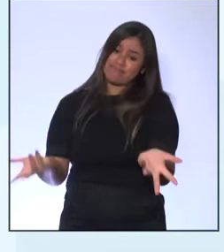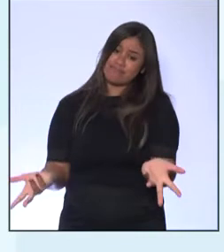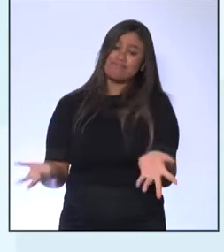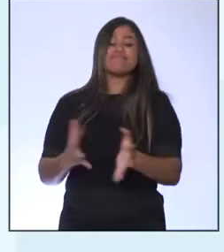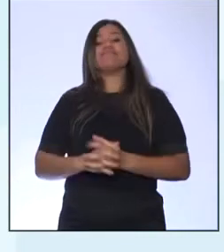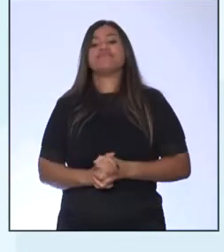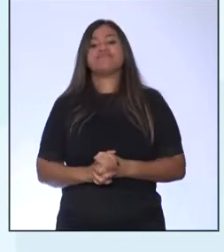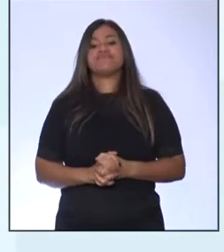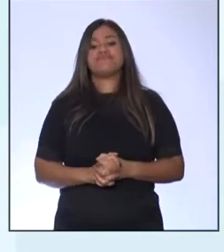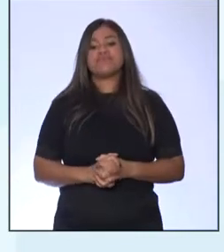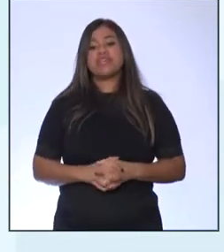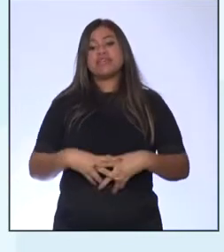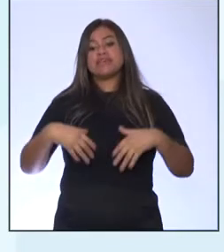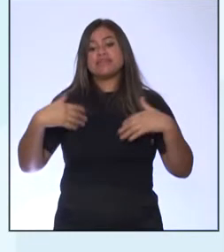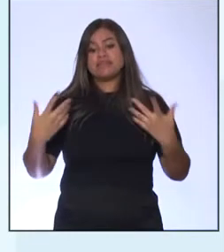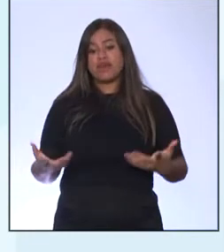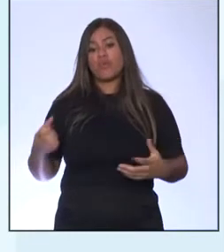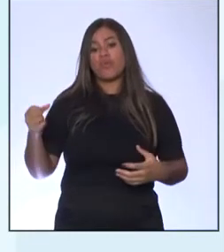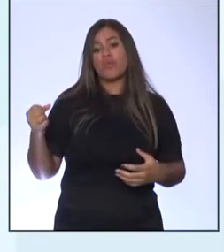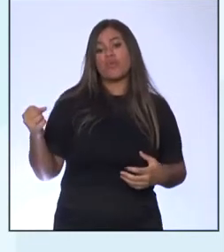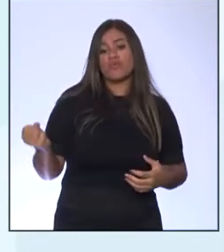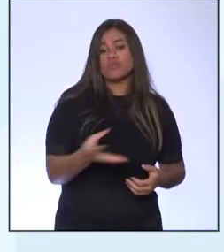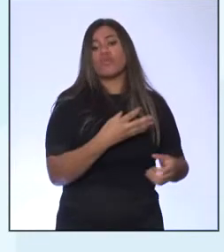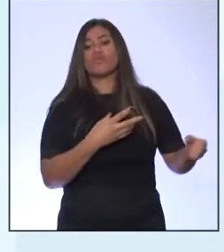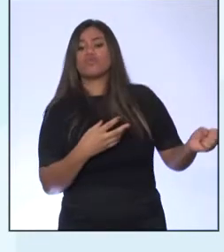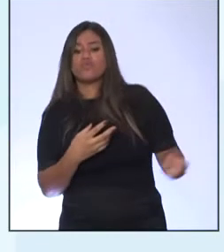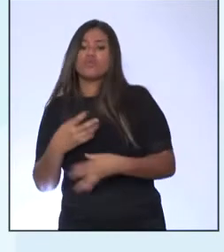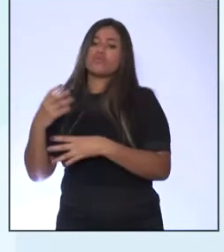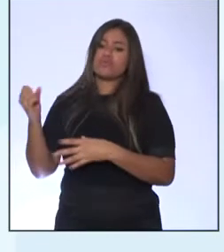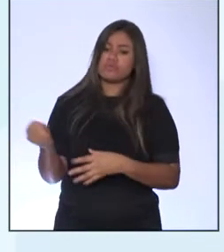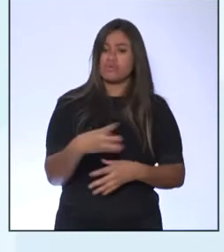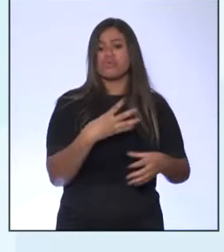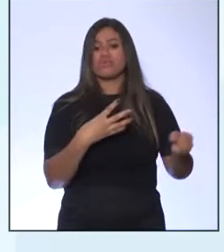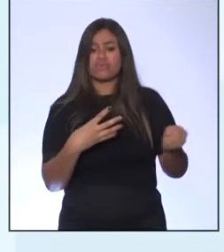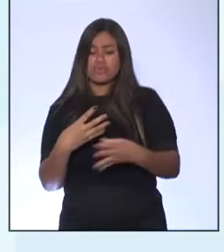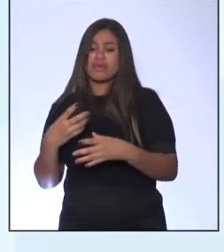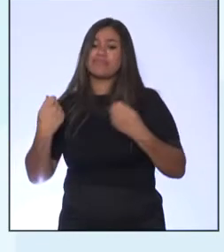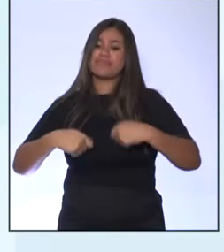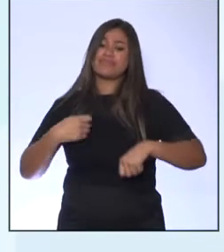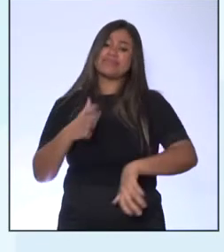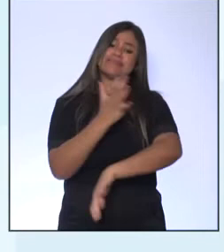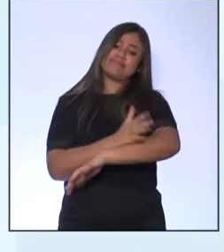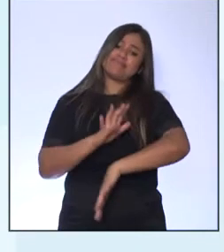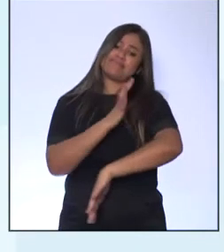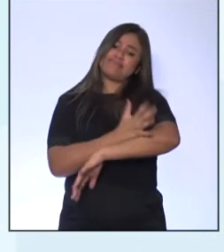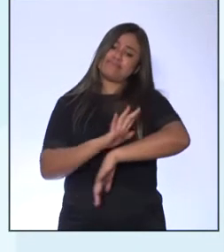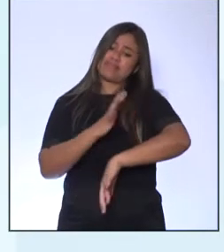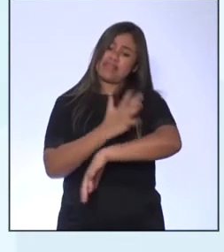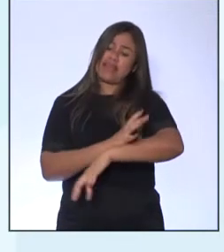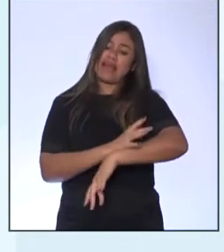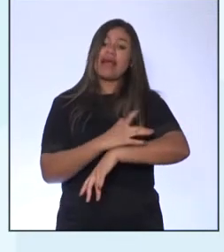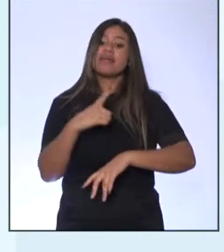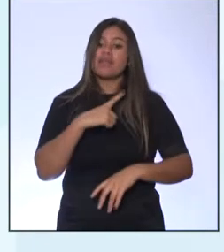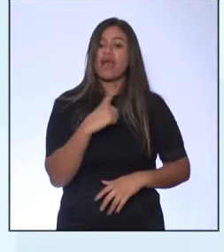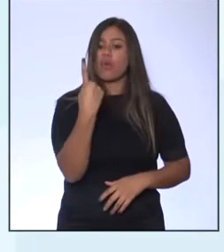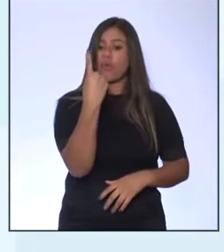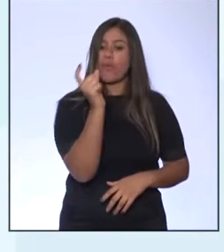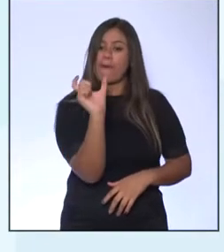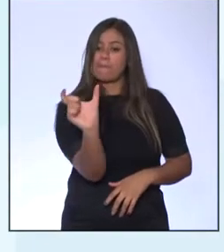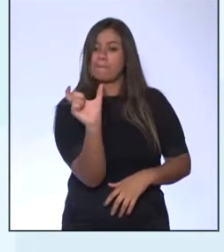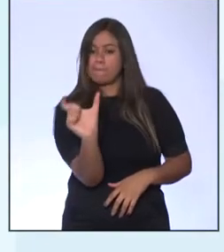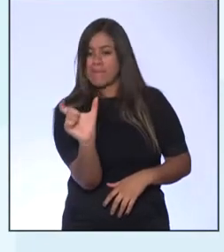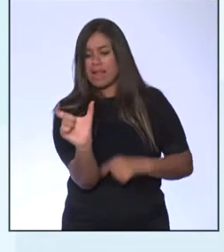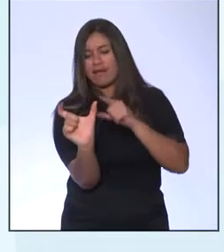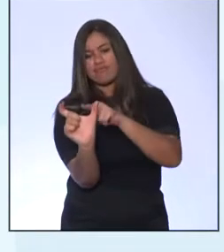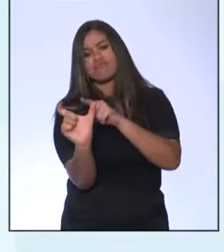Então, é tudo uma questão de a gente precisa estar preparado. Eu tenho usado muito uma palavra que tem me ajudado muito, e eu queria, nesse